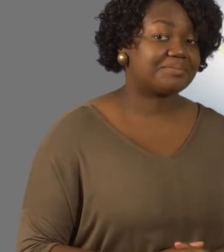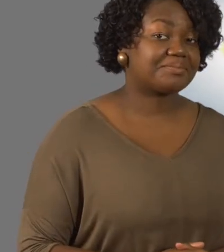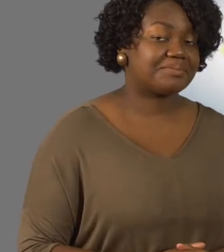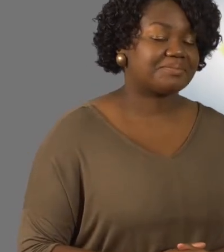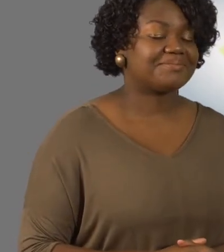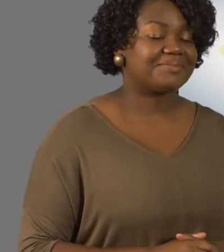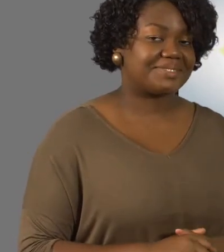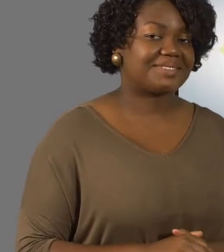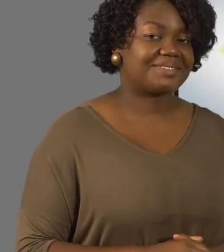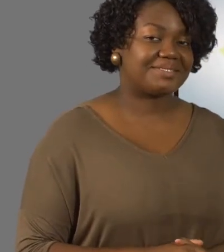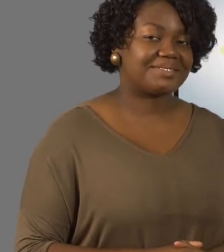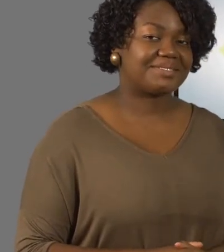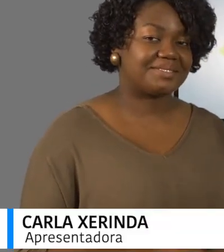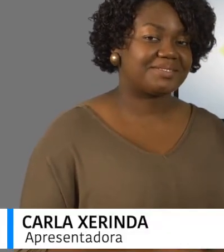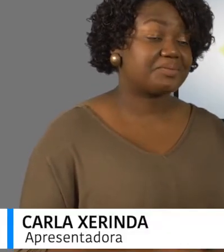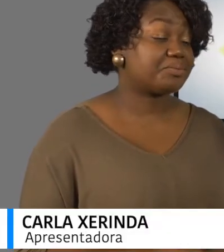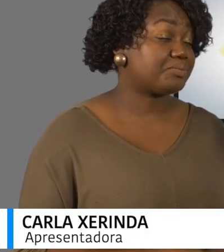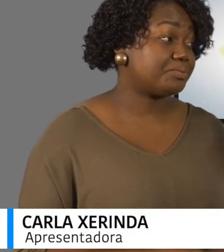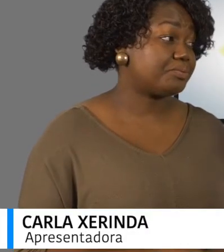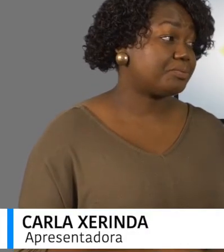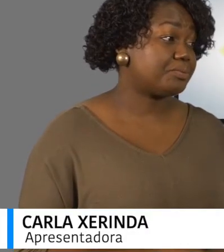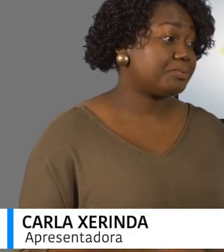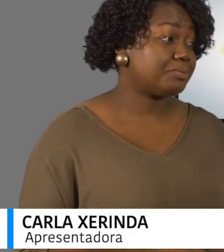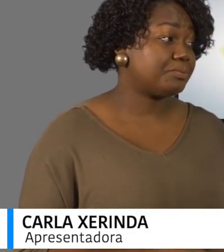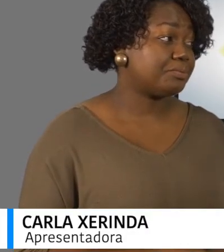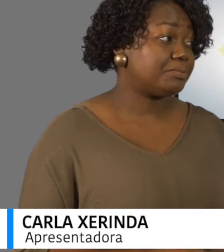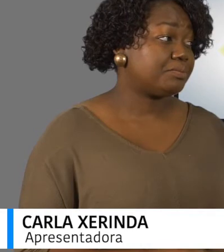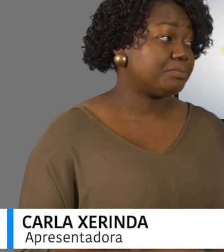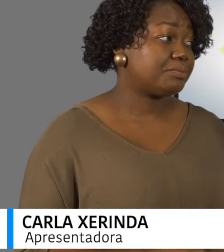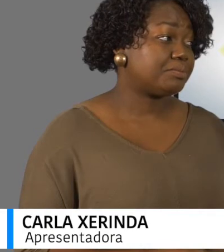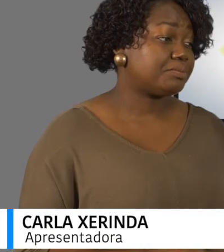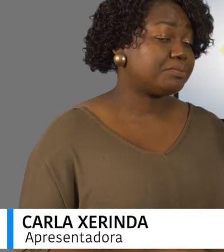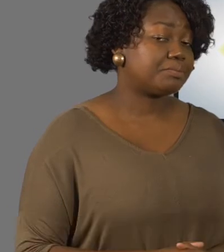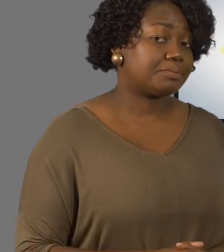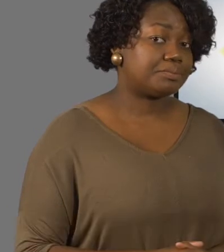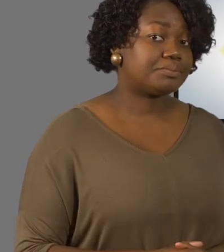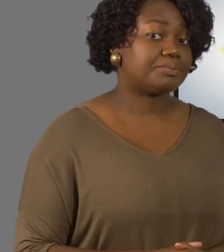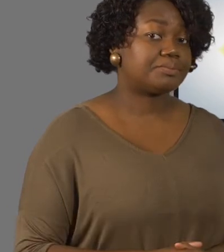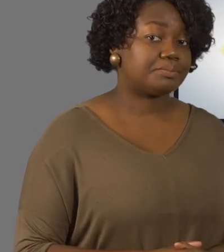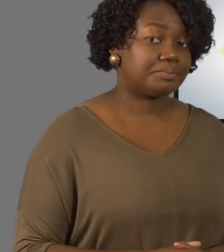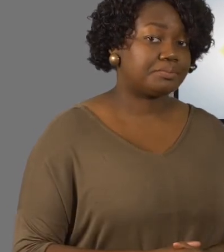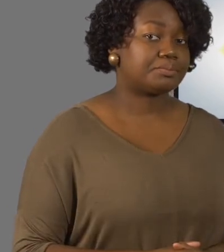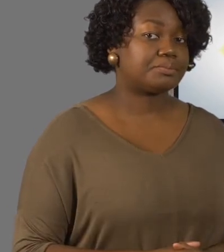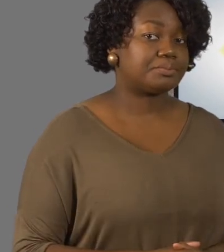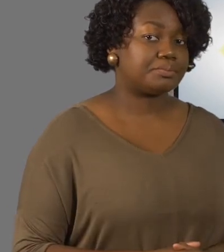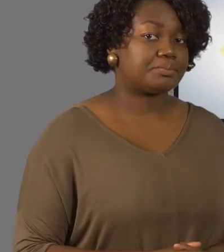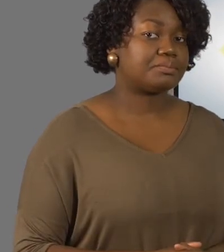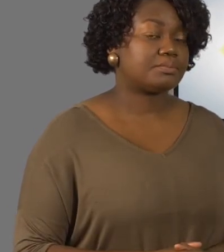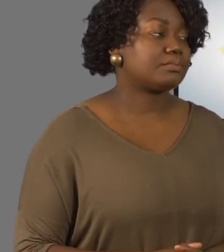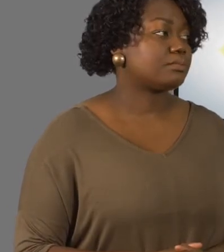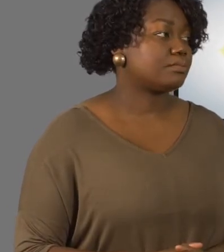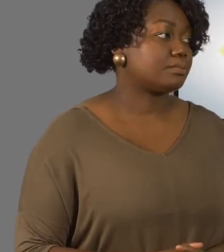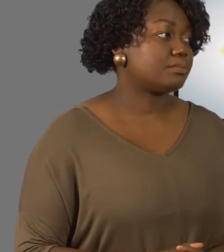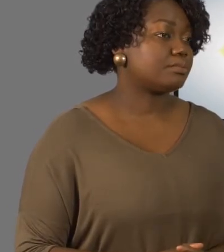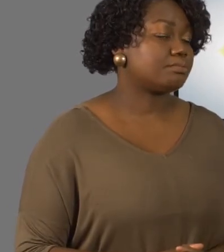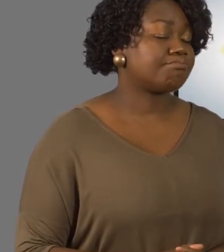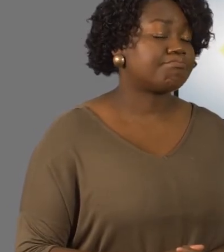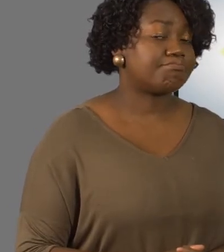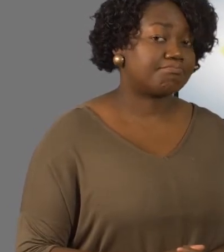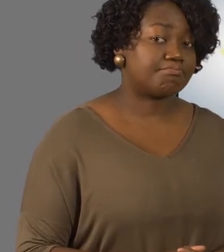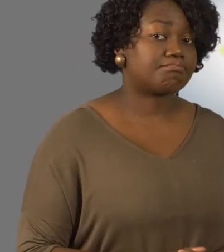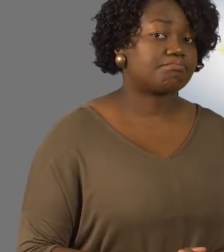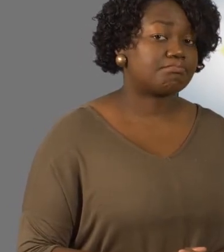Chama-se Fanuel Nhancengo. Viveu parte da sua juventude praticando a mendicidade na cidade da